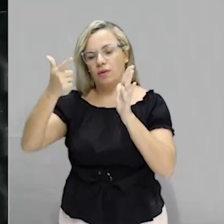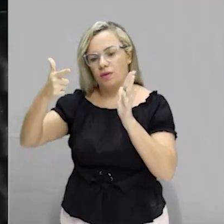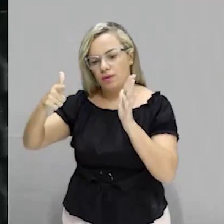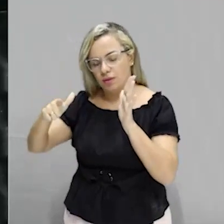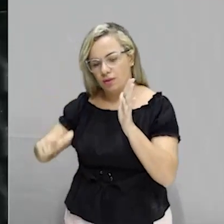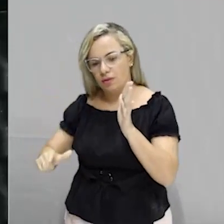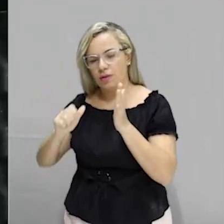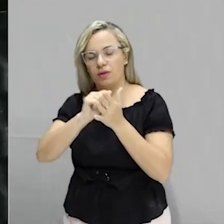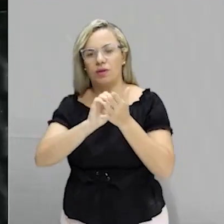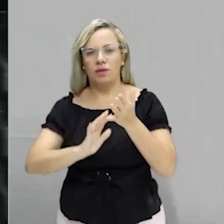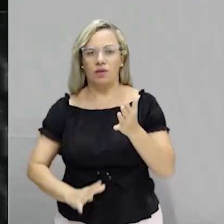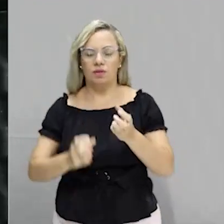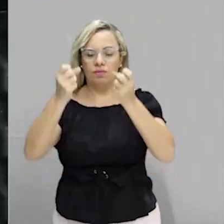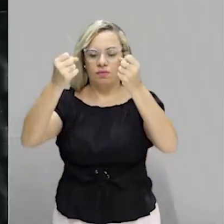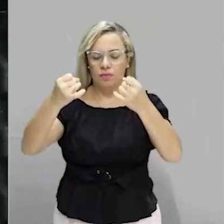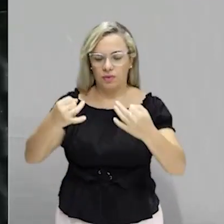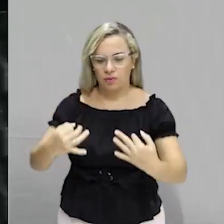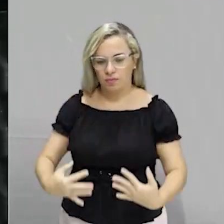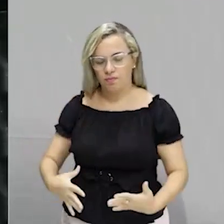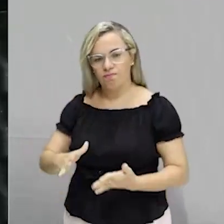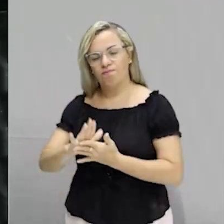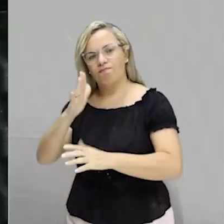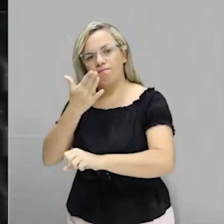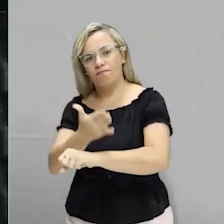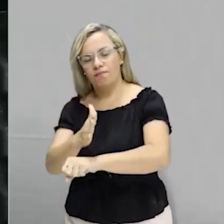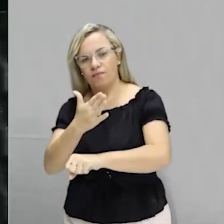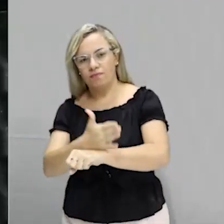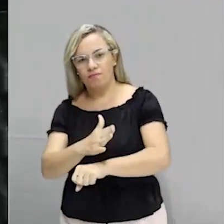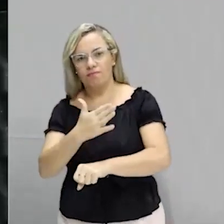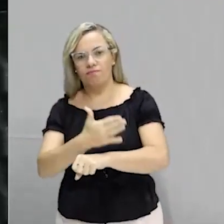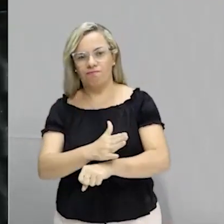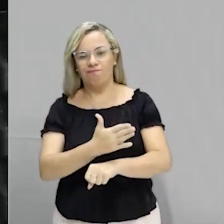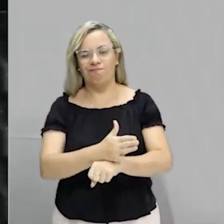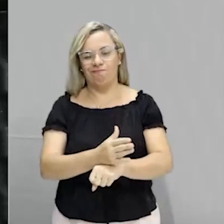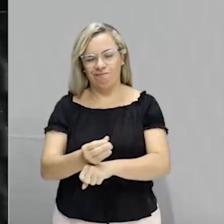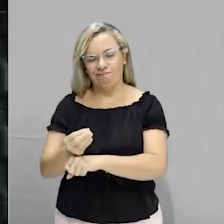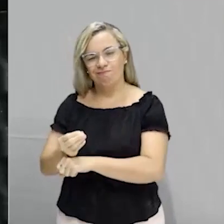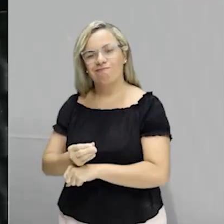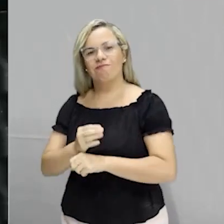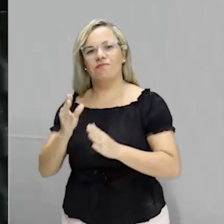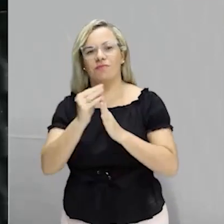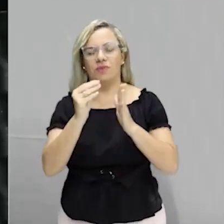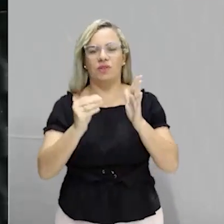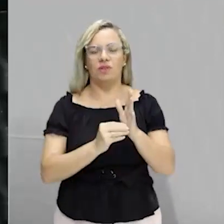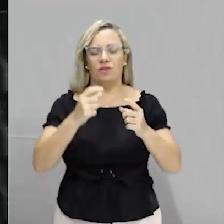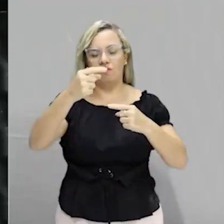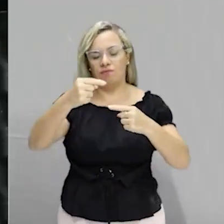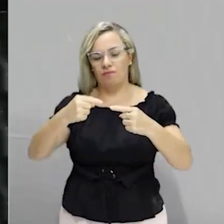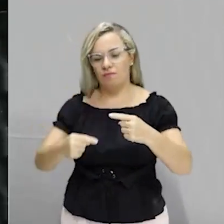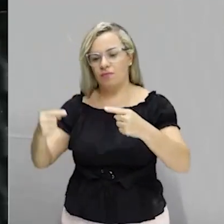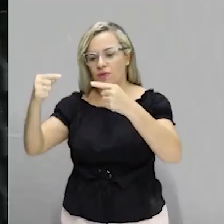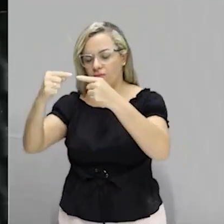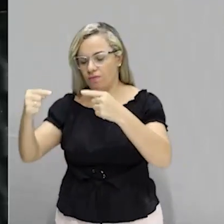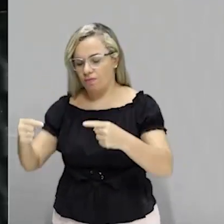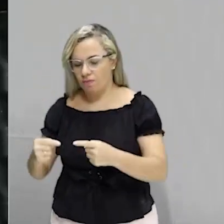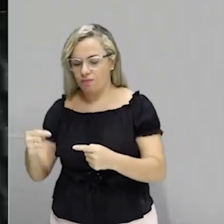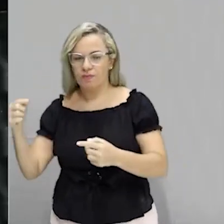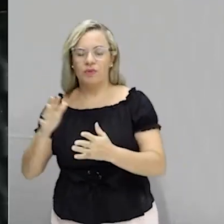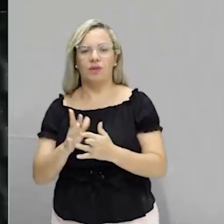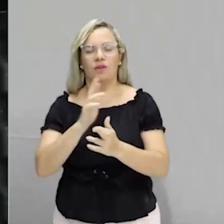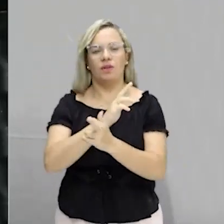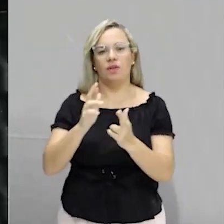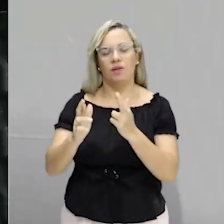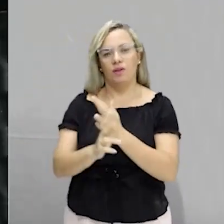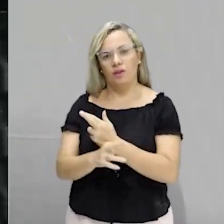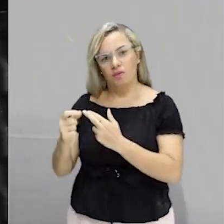com exercícios comentados para você treinar bastante esse assunto de razão e proporção, que é um assunto